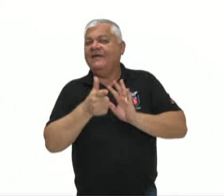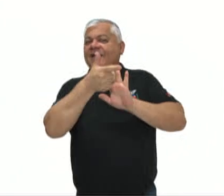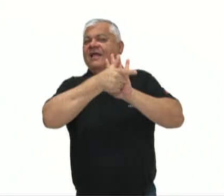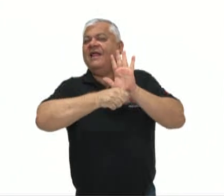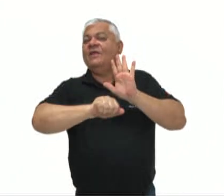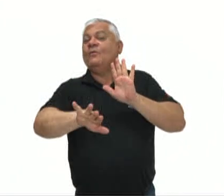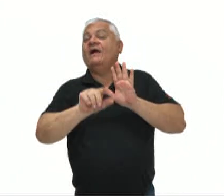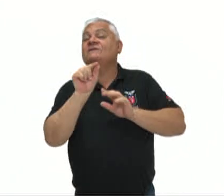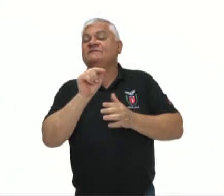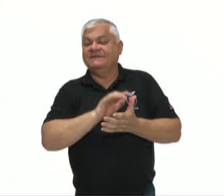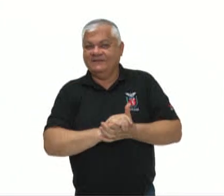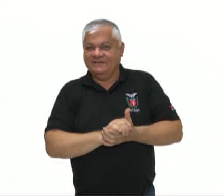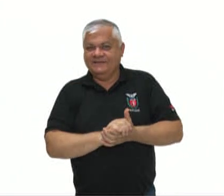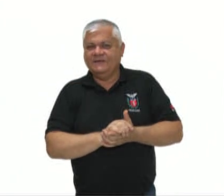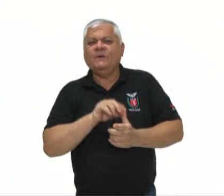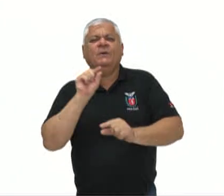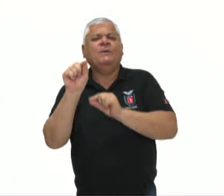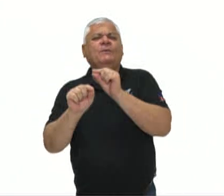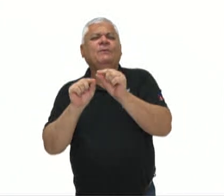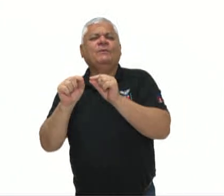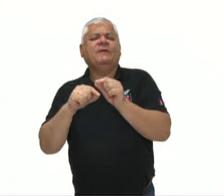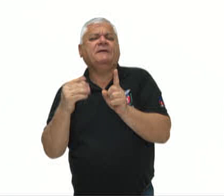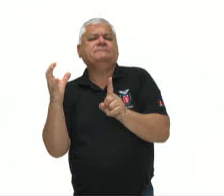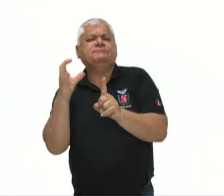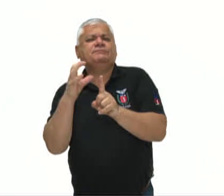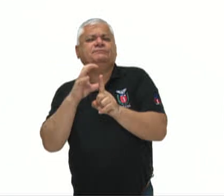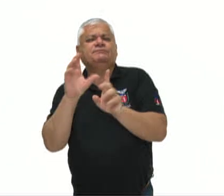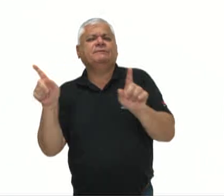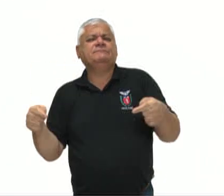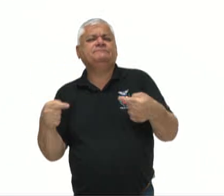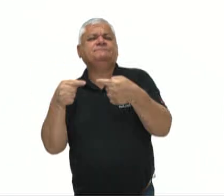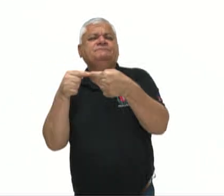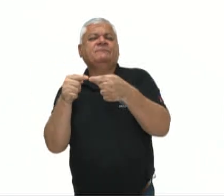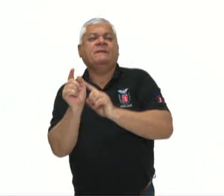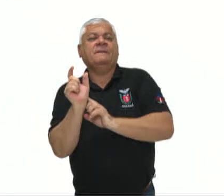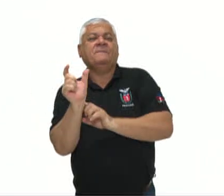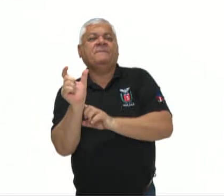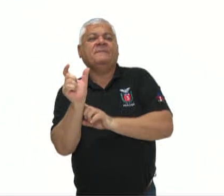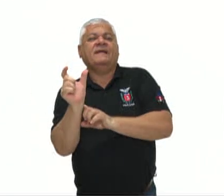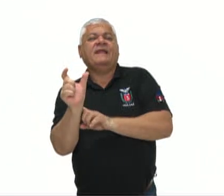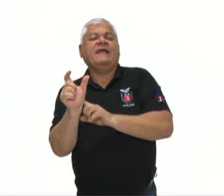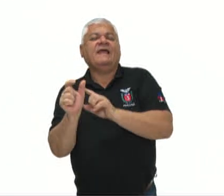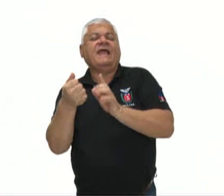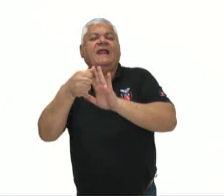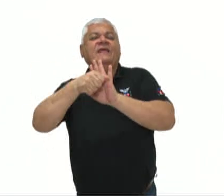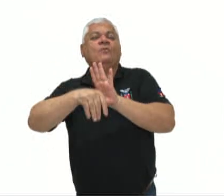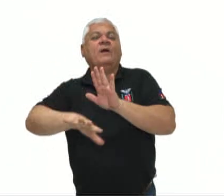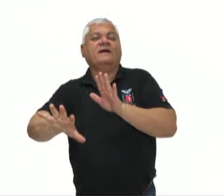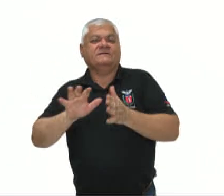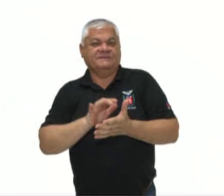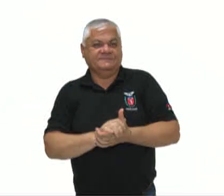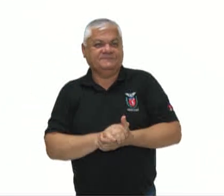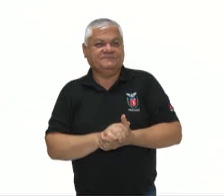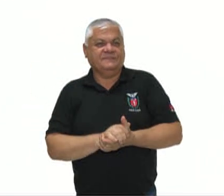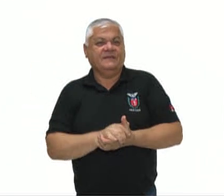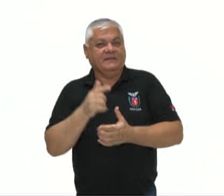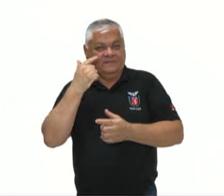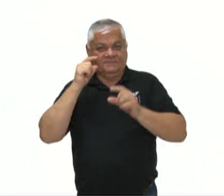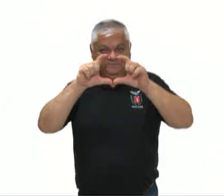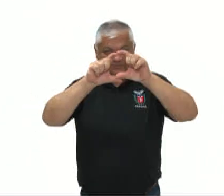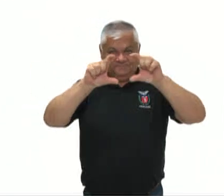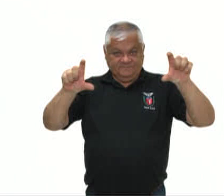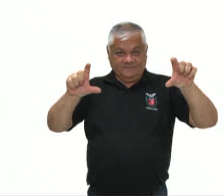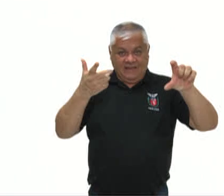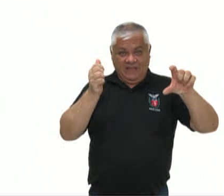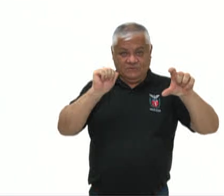linguagem? Qual o efeito de sentido produzido ao se usar essa figura de linguagem, né? O recorte vocês têm